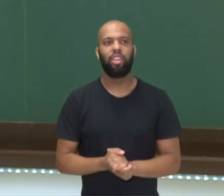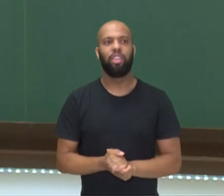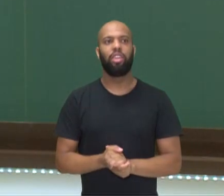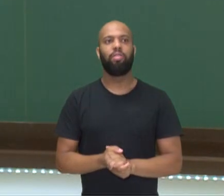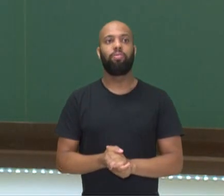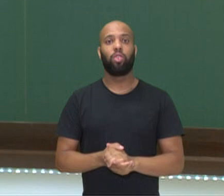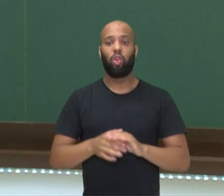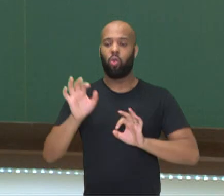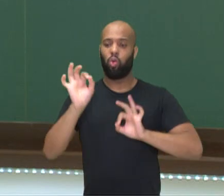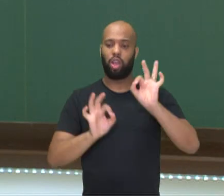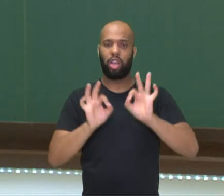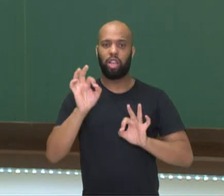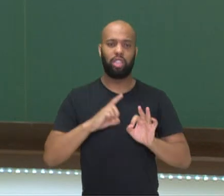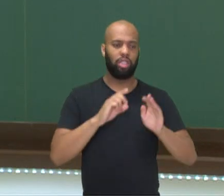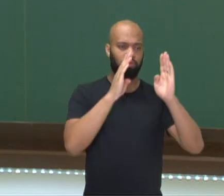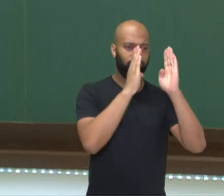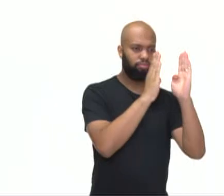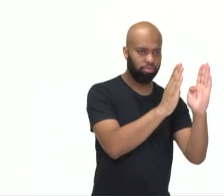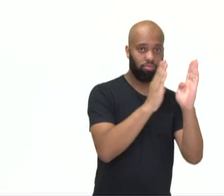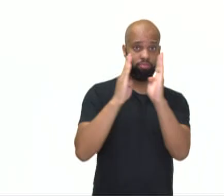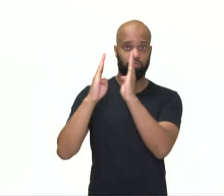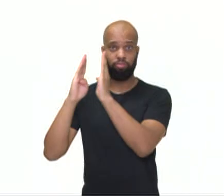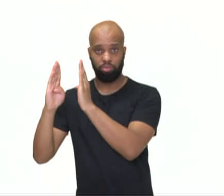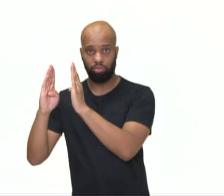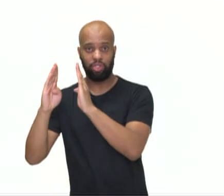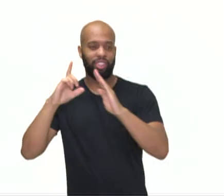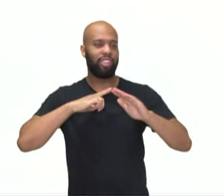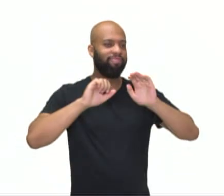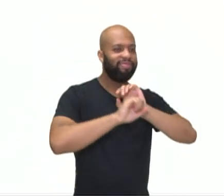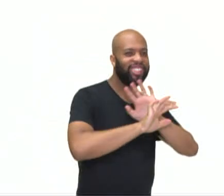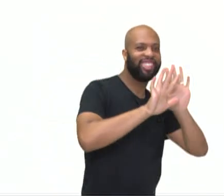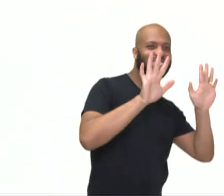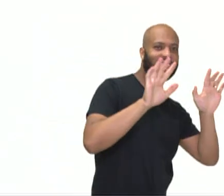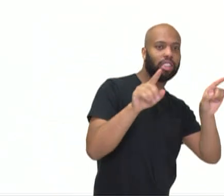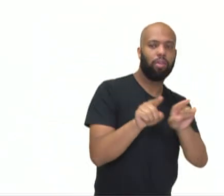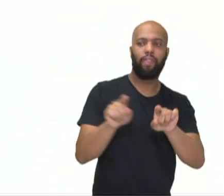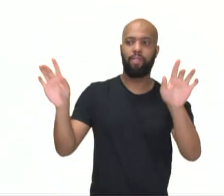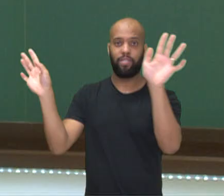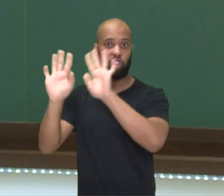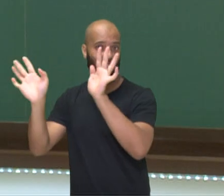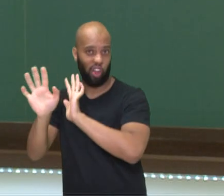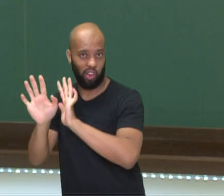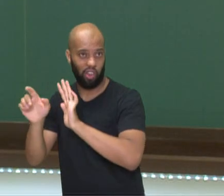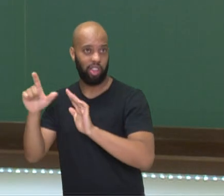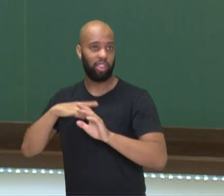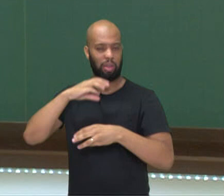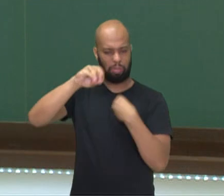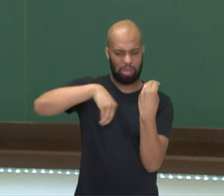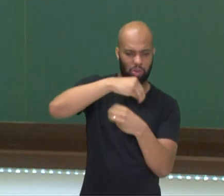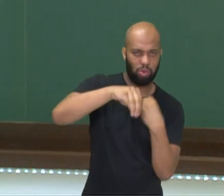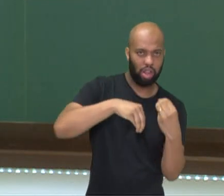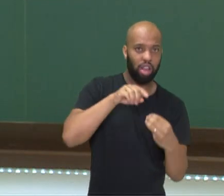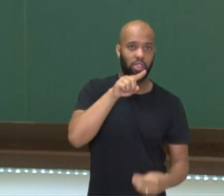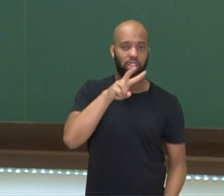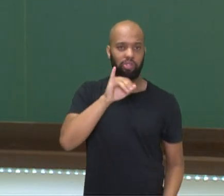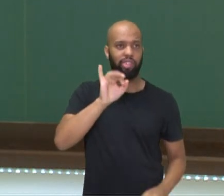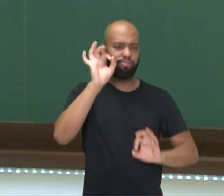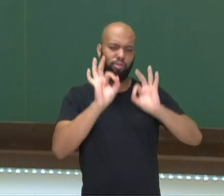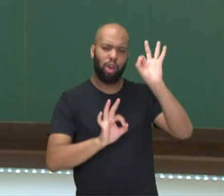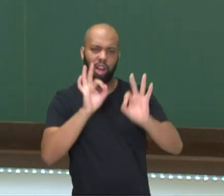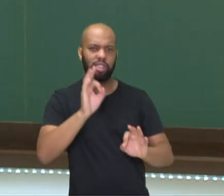Separa em duas colunas os saludos e as despedidas. Então aqui tá tudo misturado. Vocês